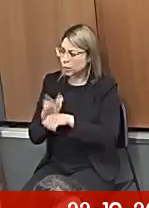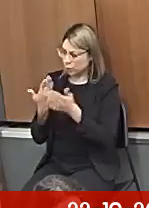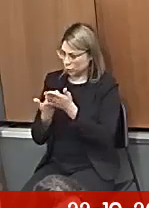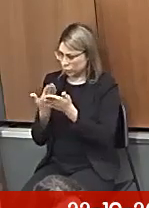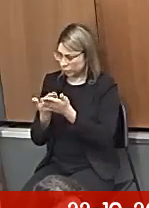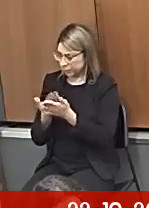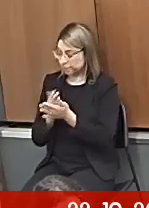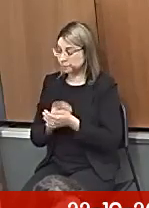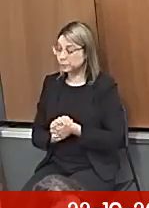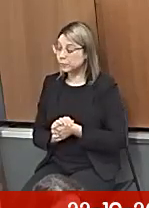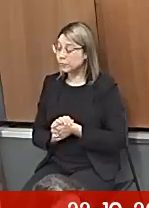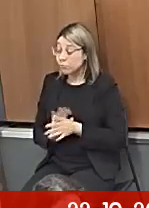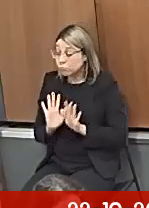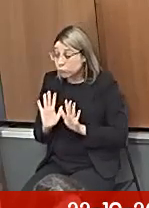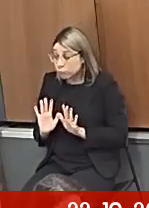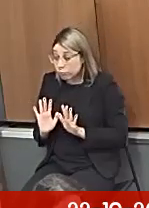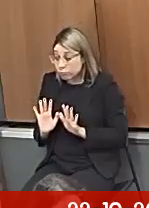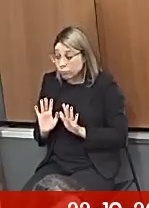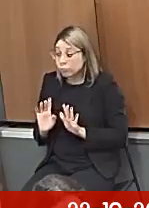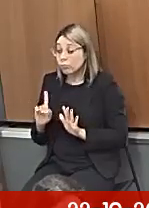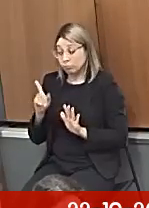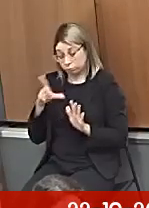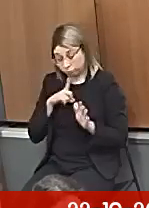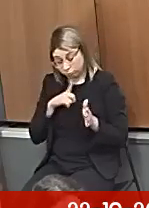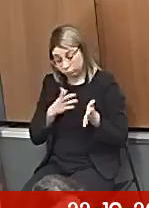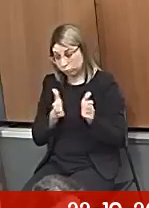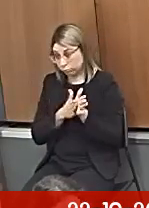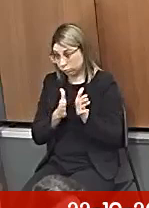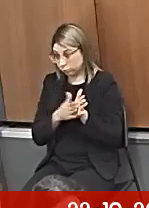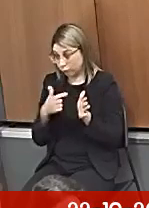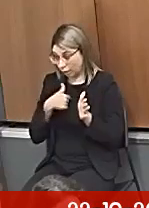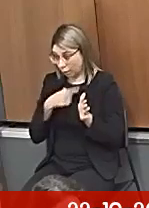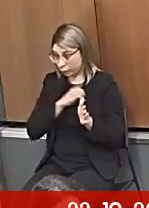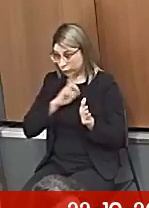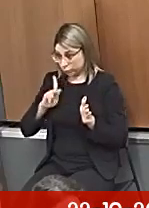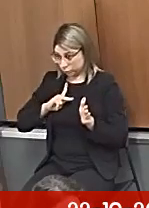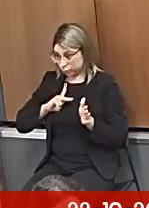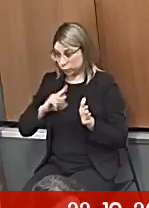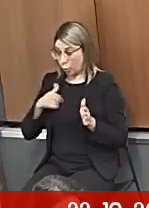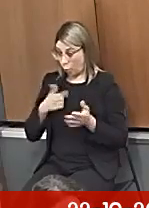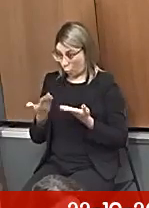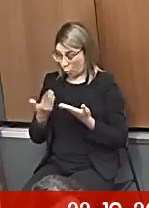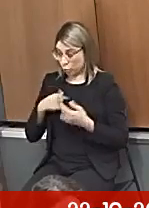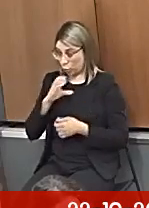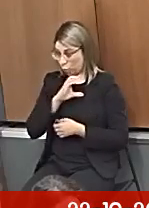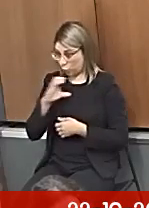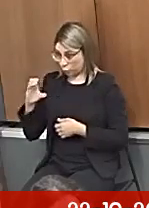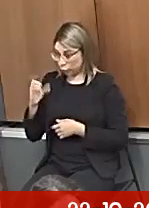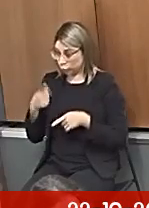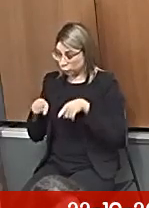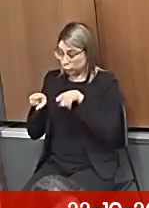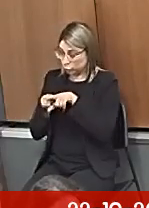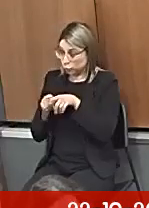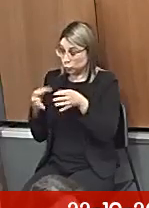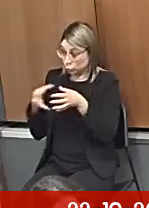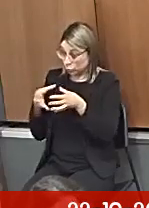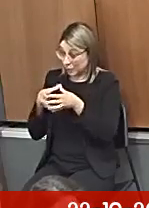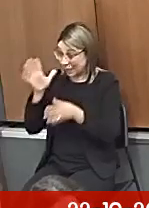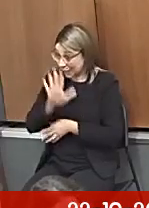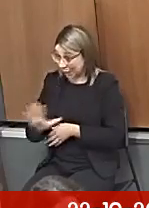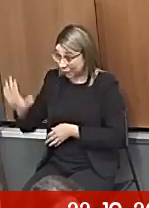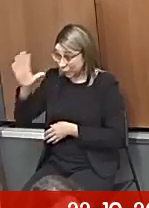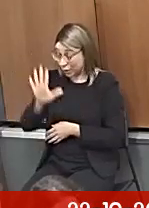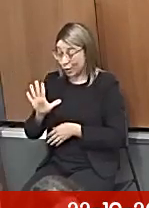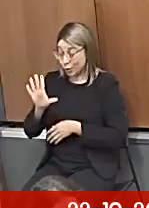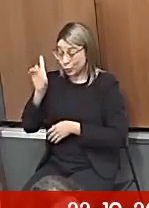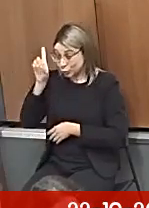escola. E mesmo com o impresso de um defensor público, hoje eu sou coordenador adjunto de uma Comissão Nacional do